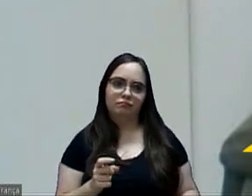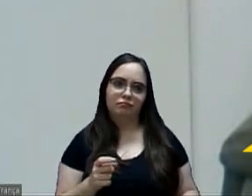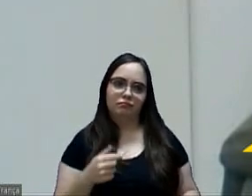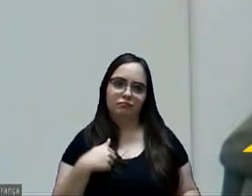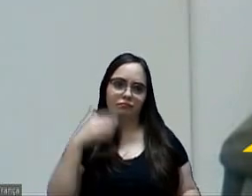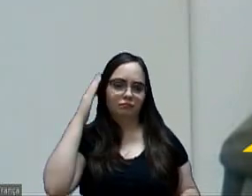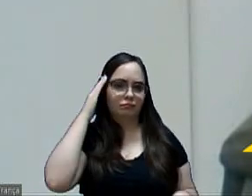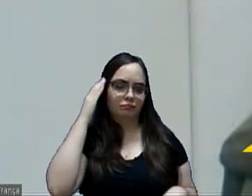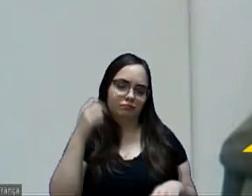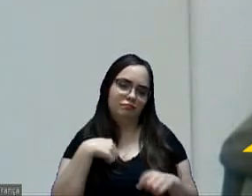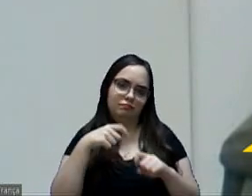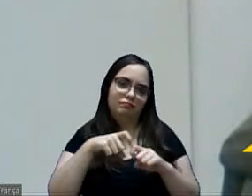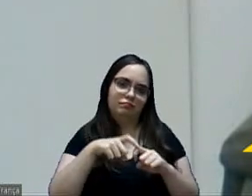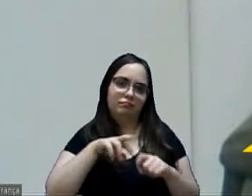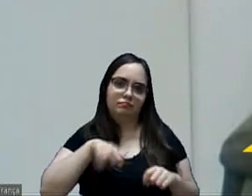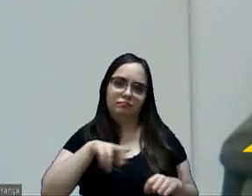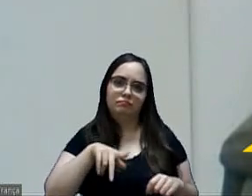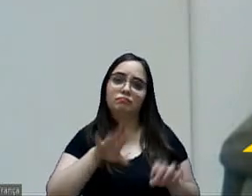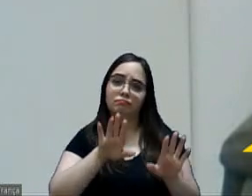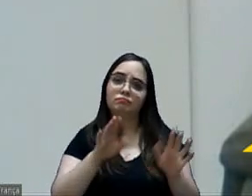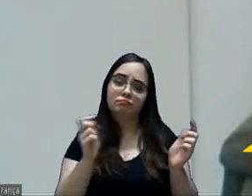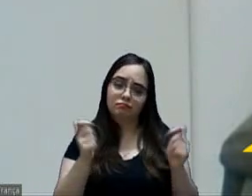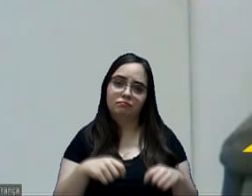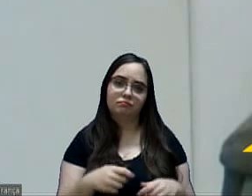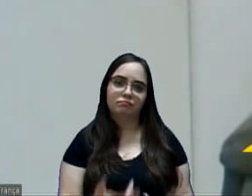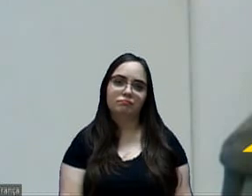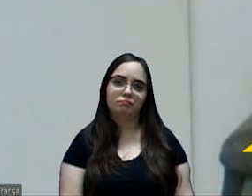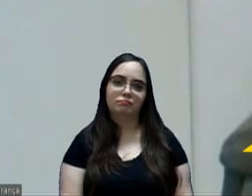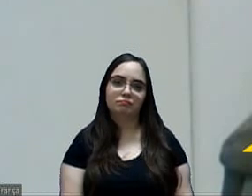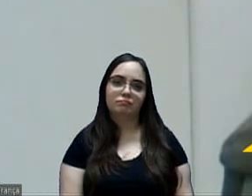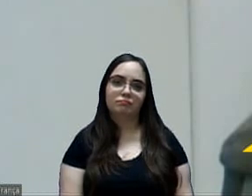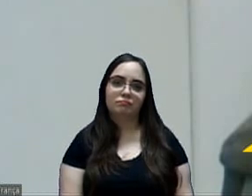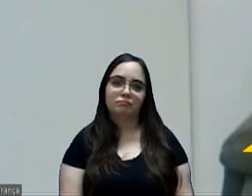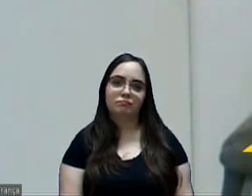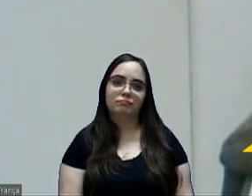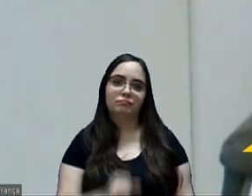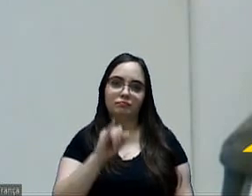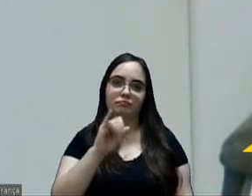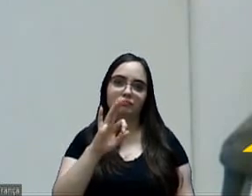porque eu não sou médico. E queria aqui me solidarizar com